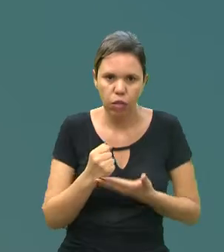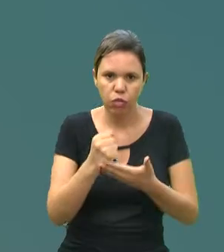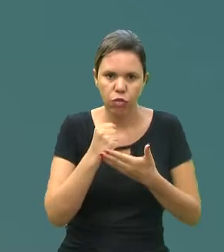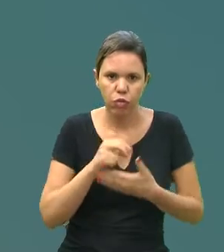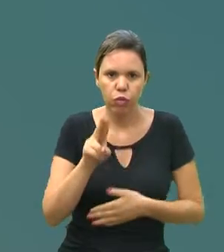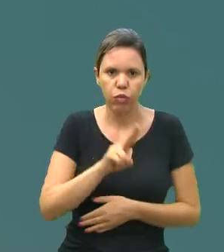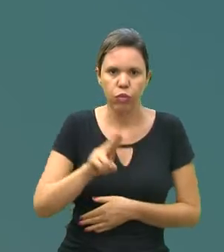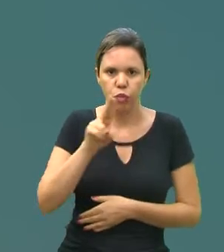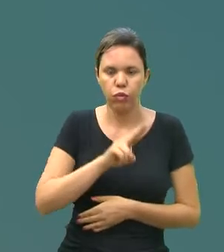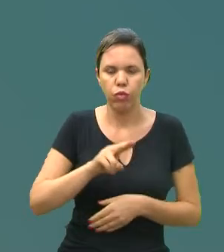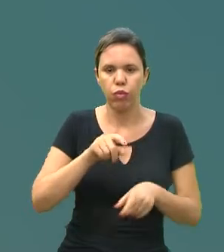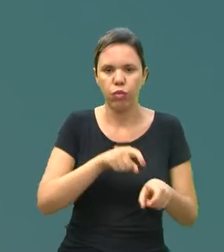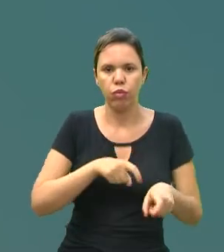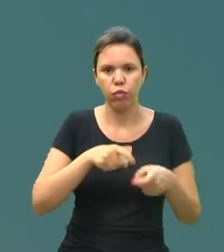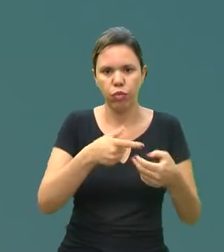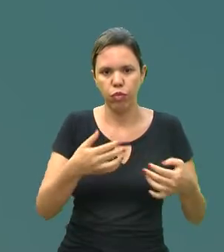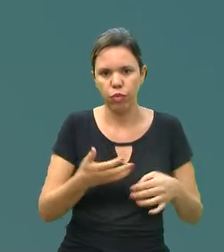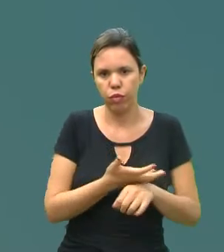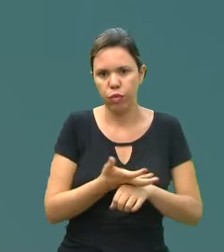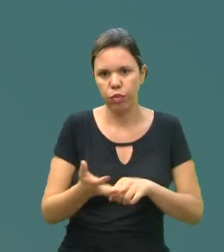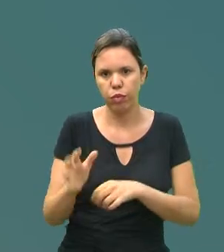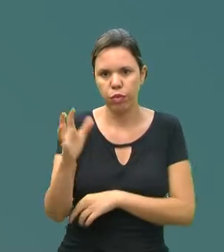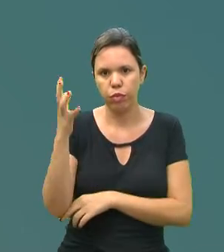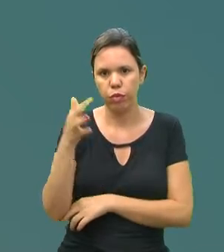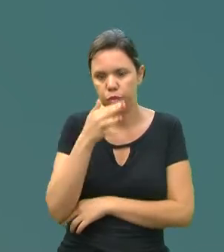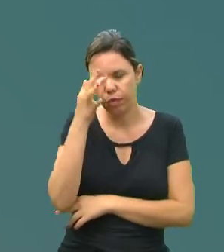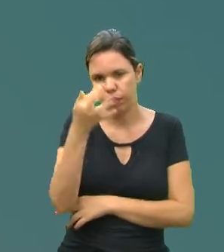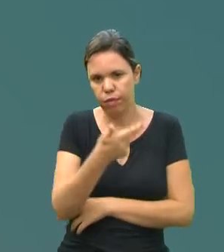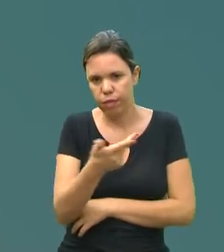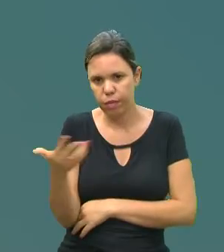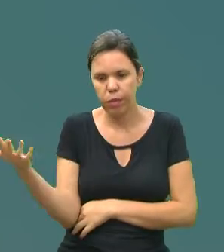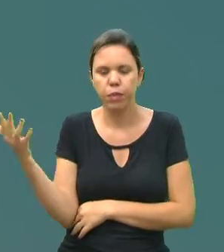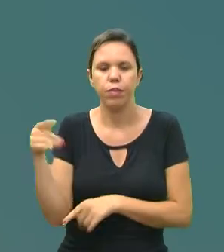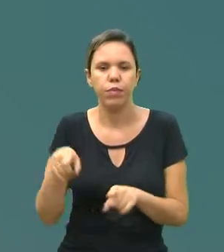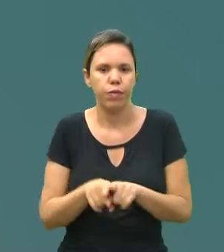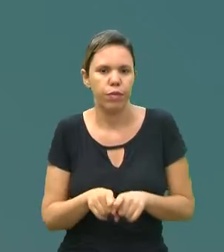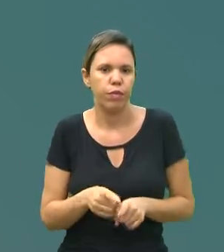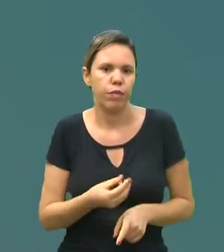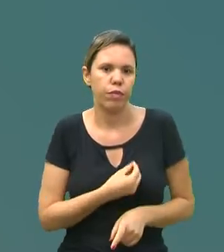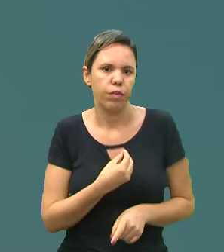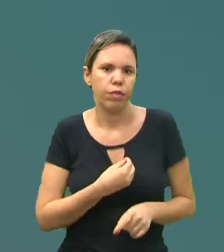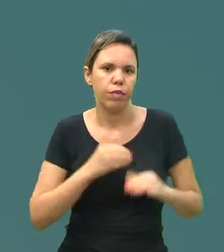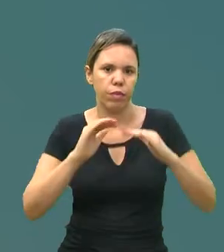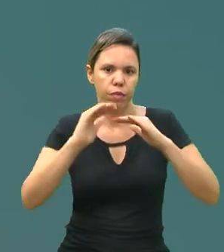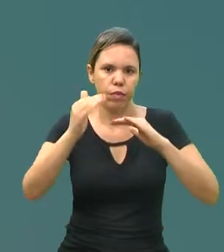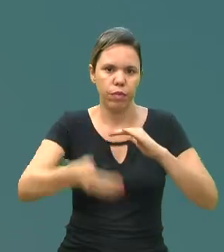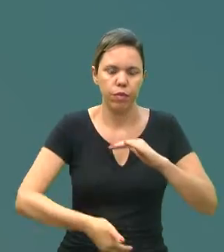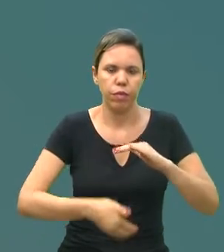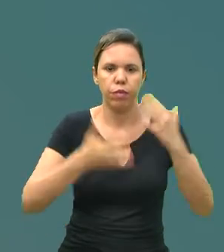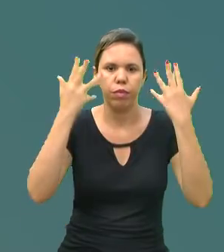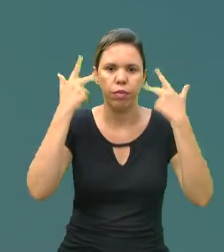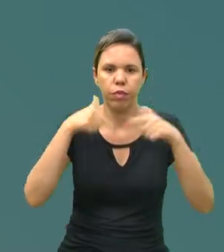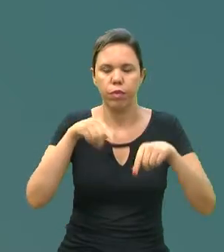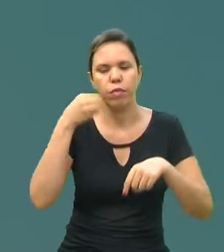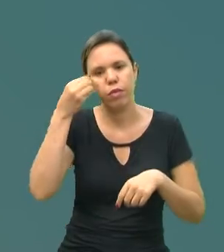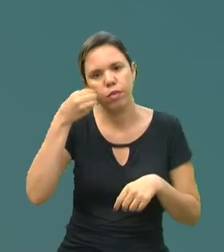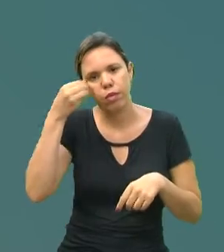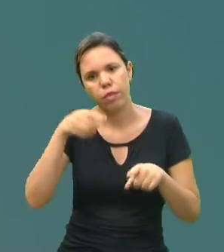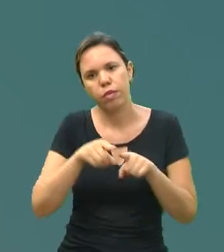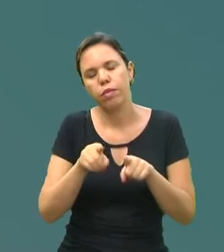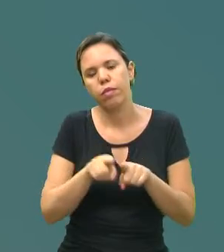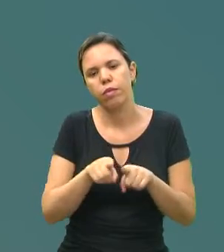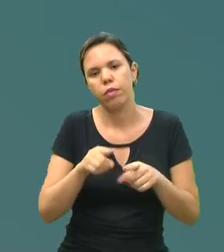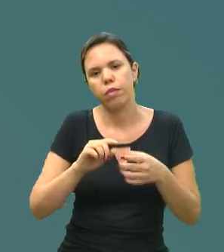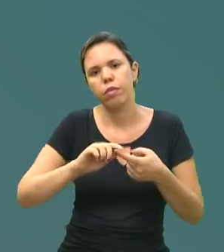processado é utilizado no cultivo de espécies de árvores e de flores, é utilizado no viveiro municipal, em experimentos